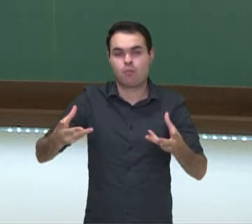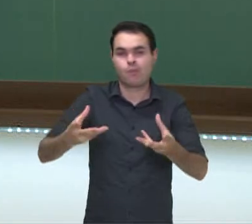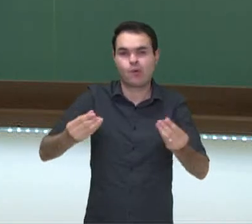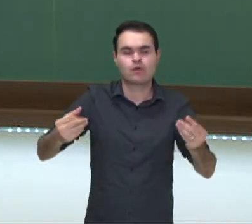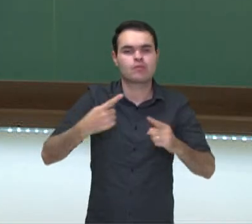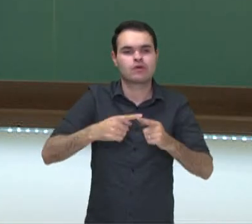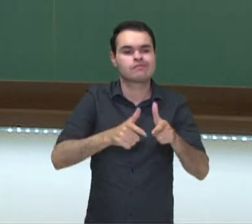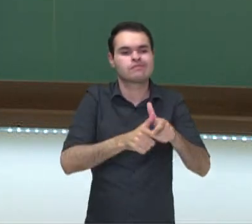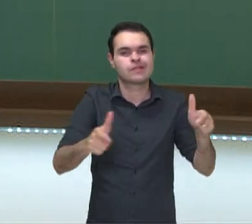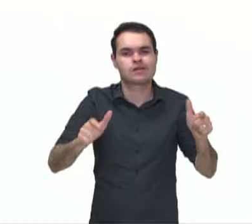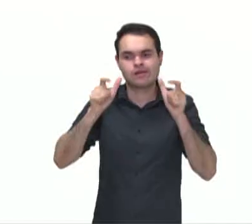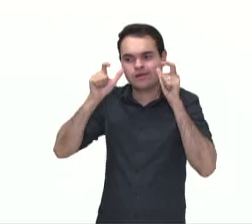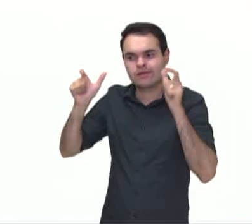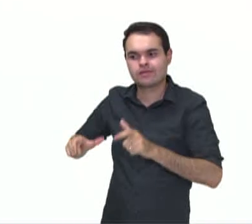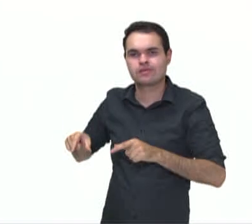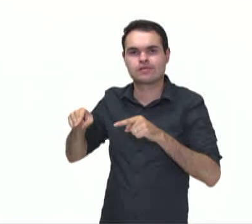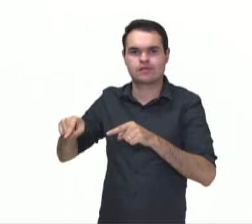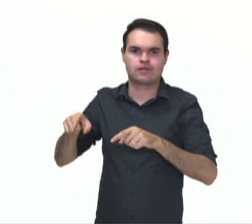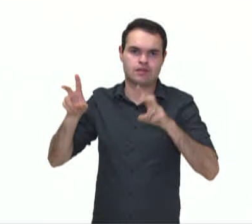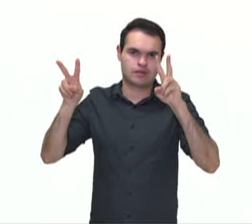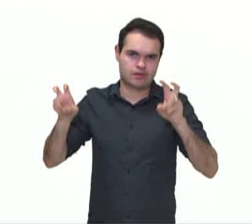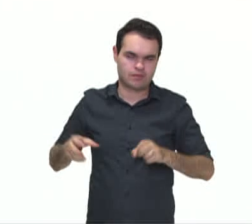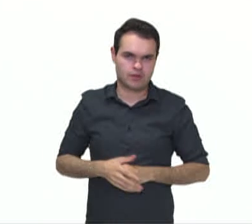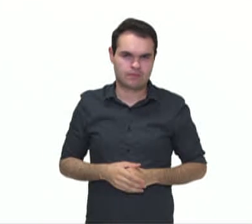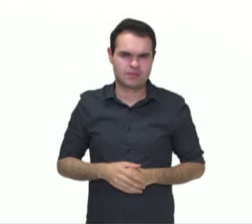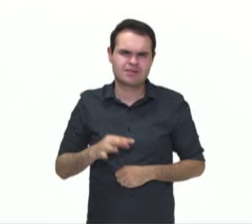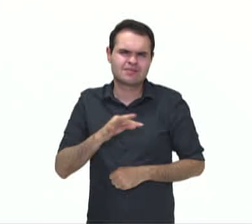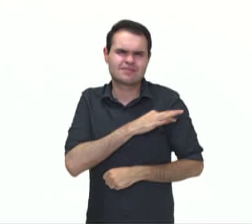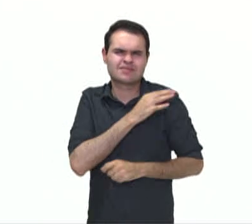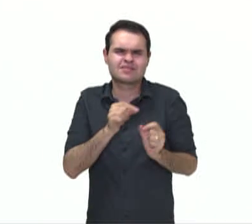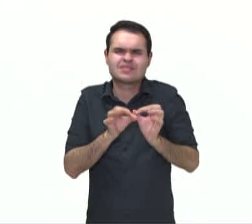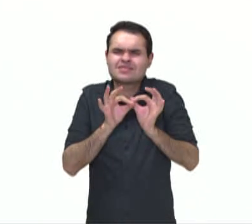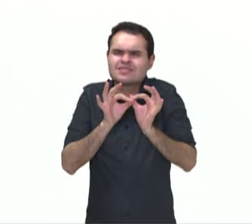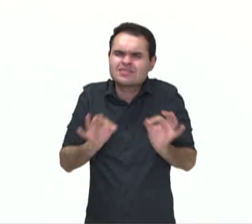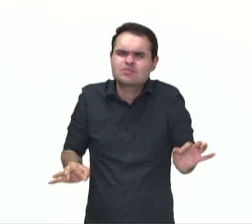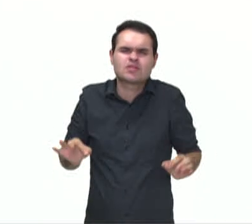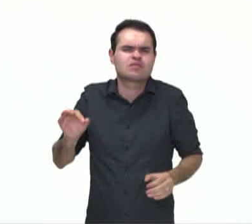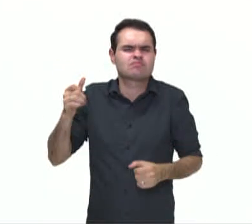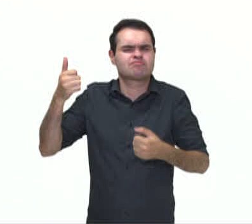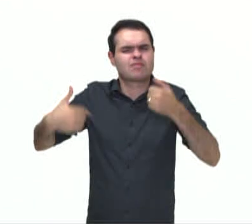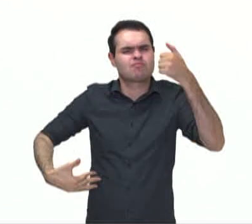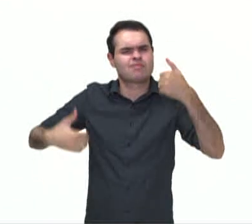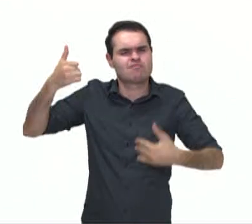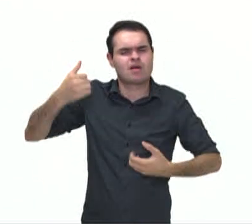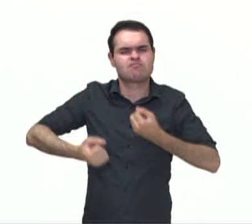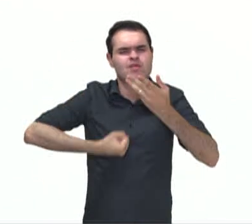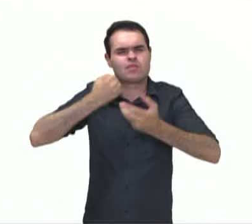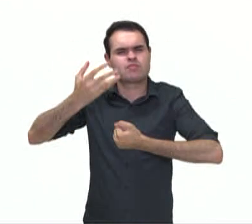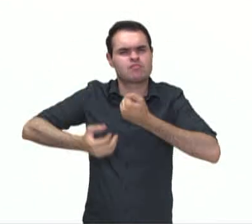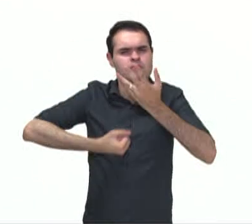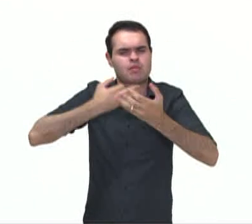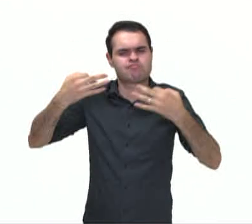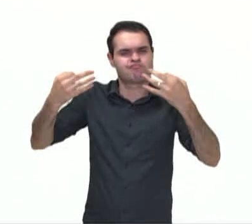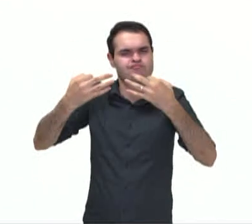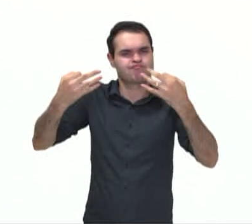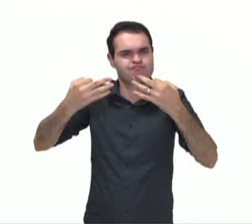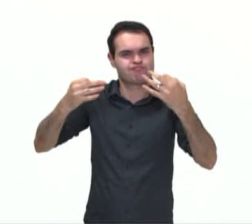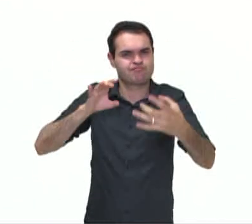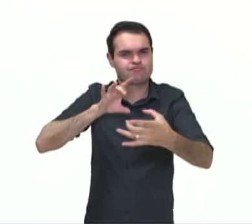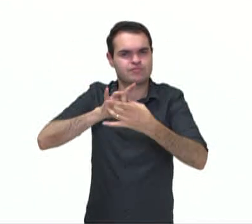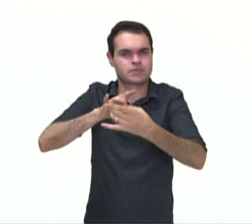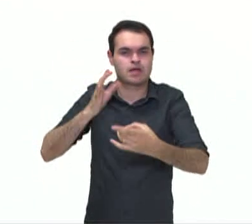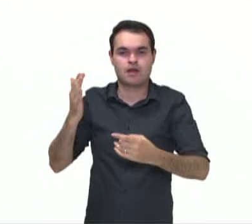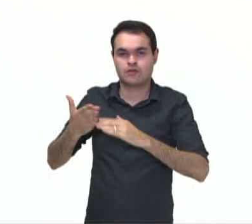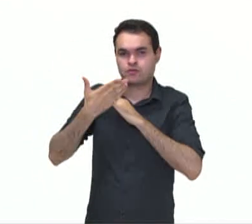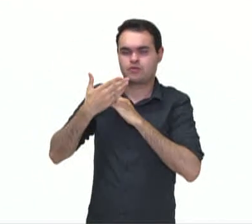nesse tema. Técnicas simples de oratória nos permitem desenvolver uma fala mais eloquente, nos ajudando a